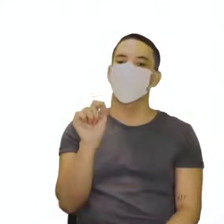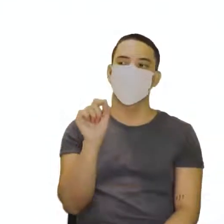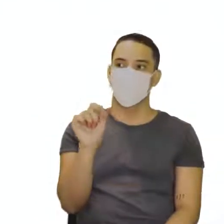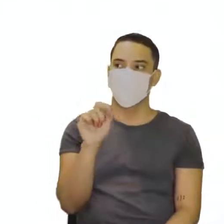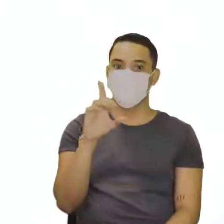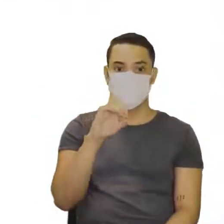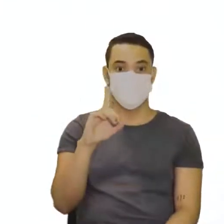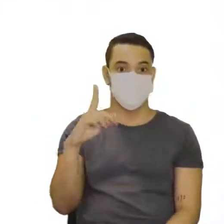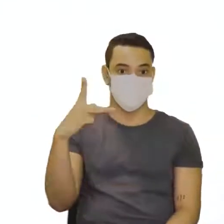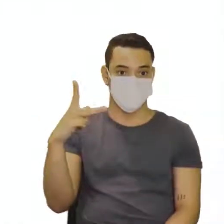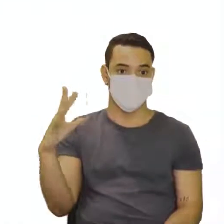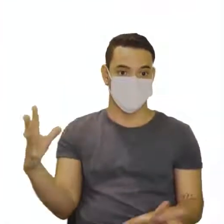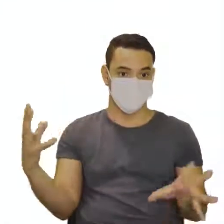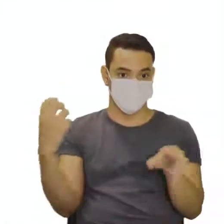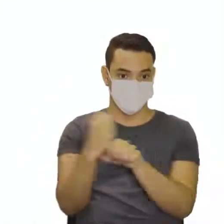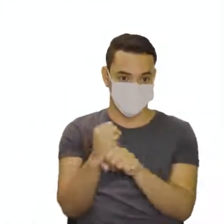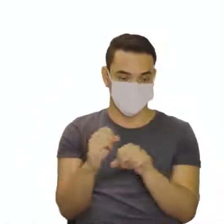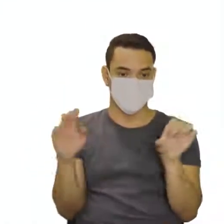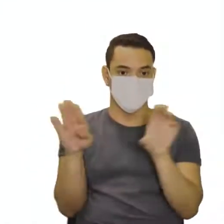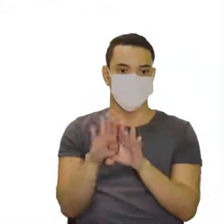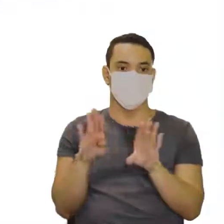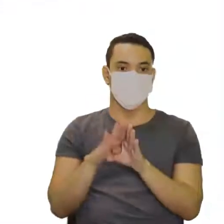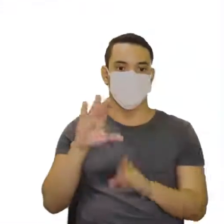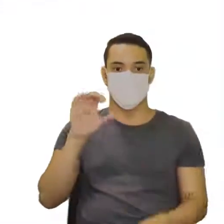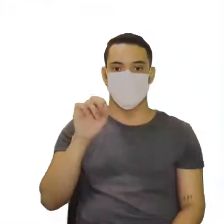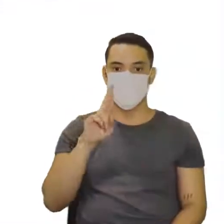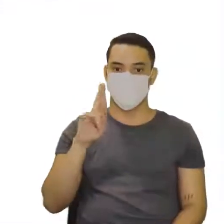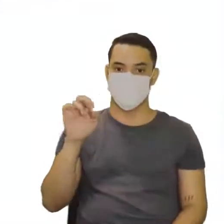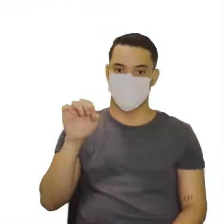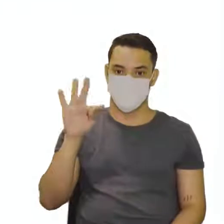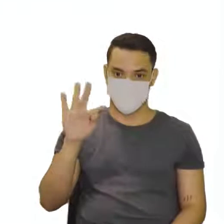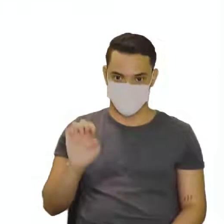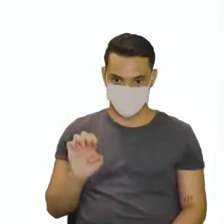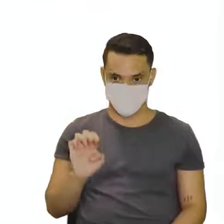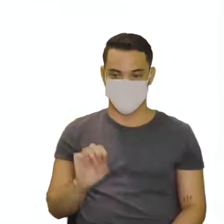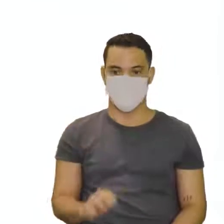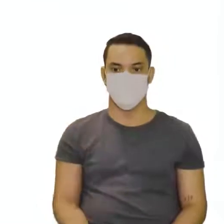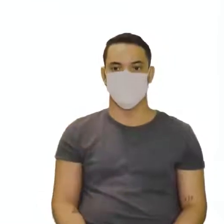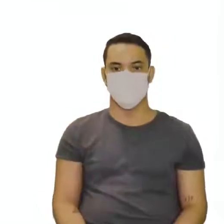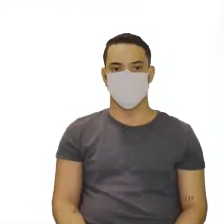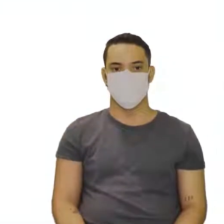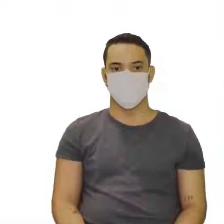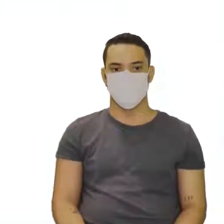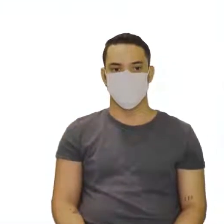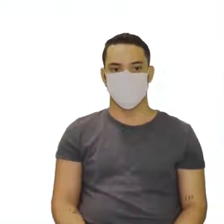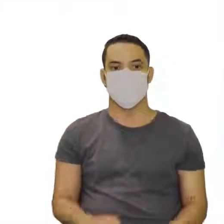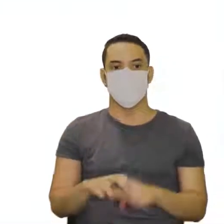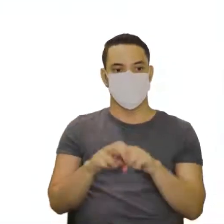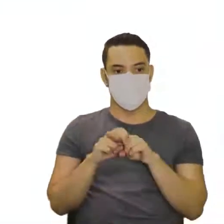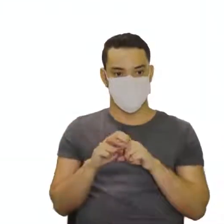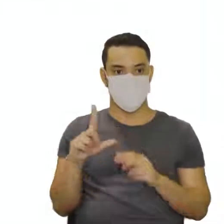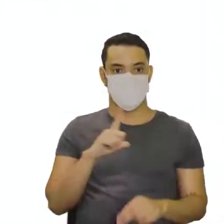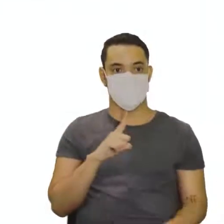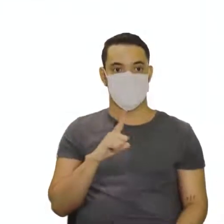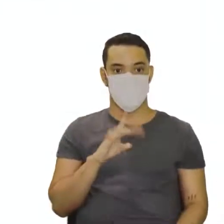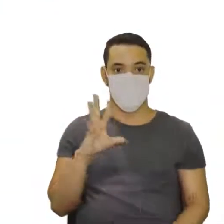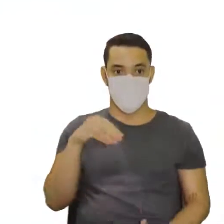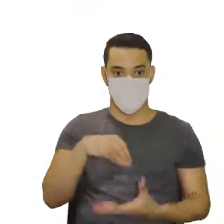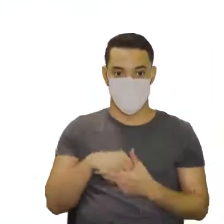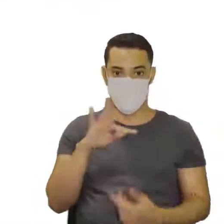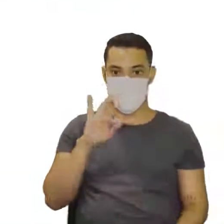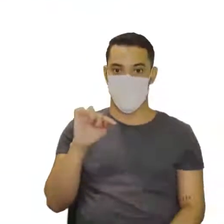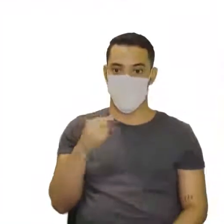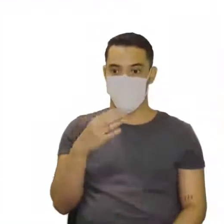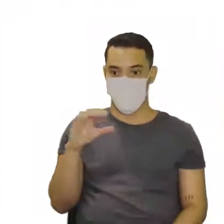essa DDP total e a nossa corrente. E tem que ser, né, pessoal? Porque a nossa tensão aqui, ó, tá em função